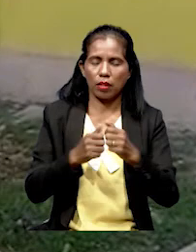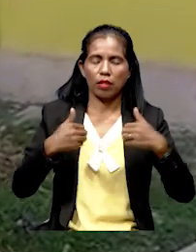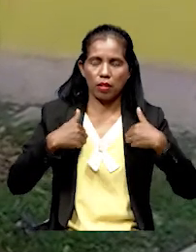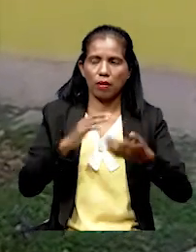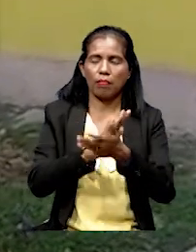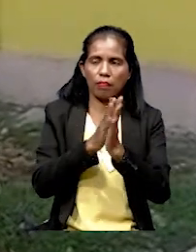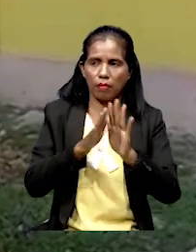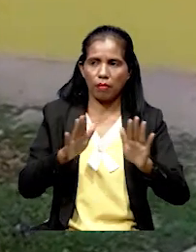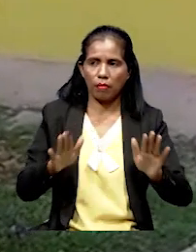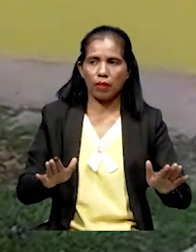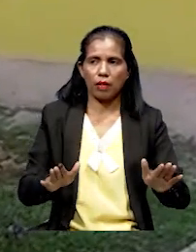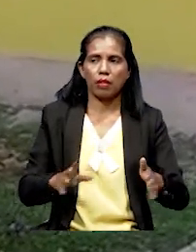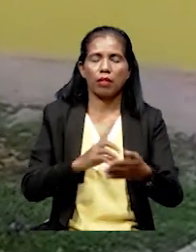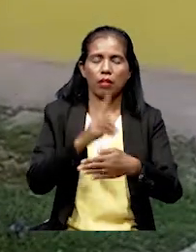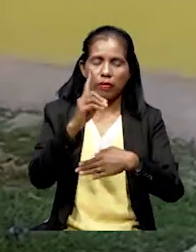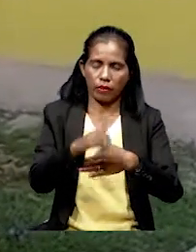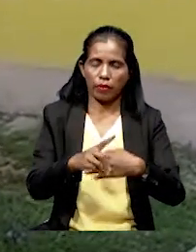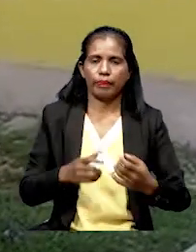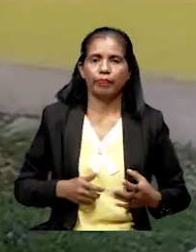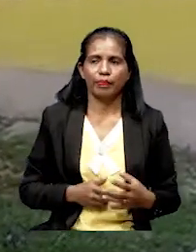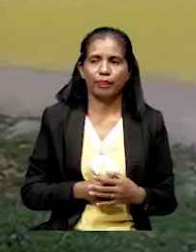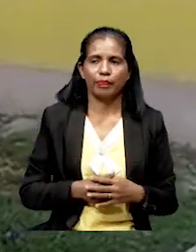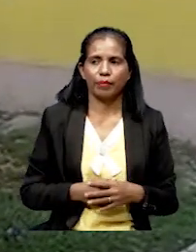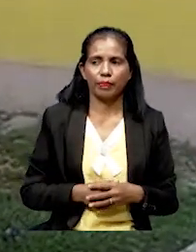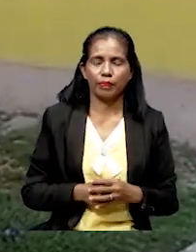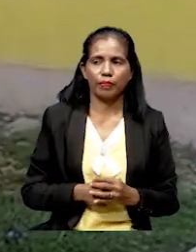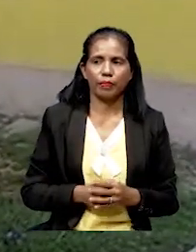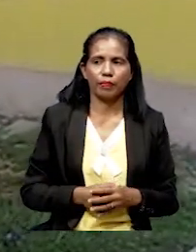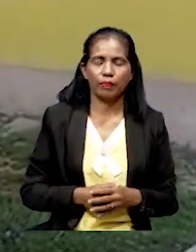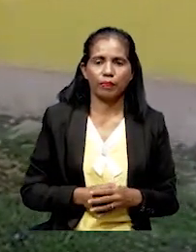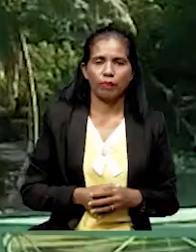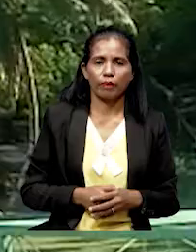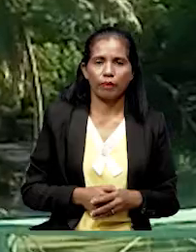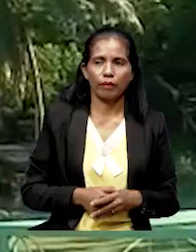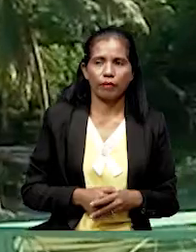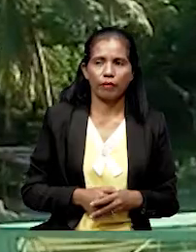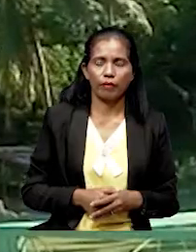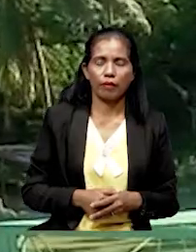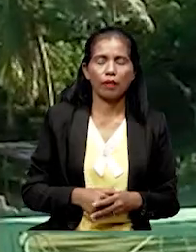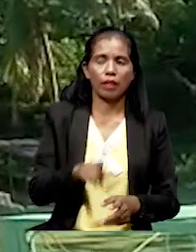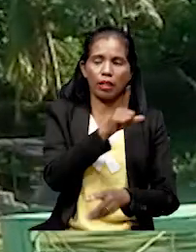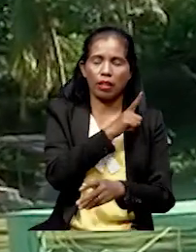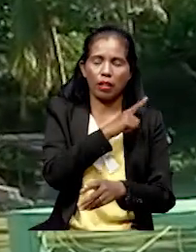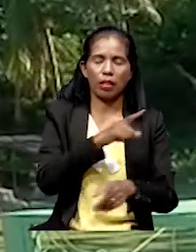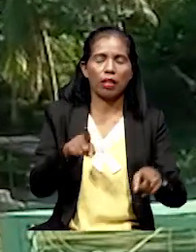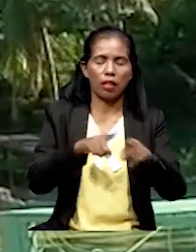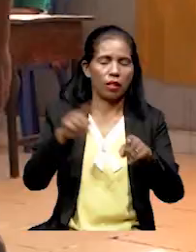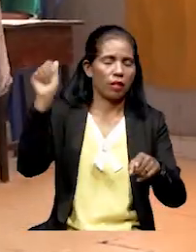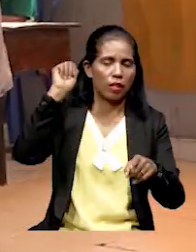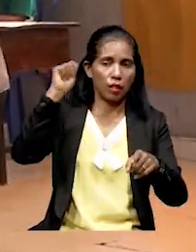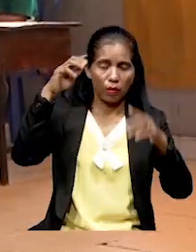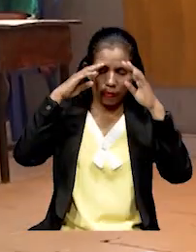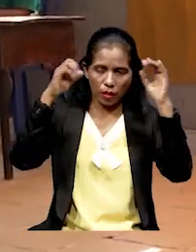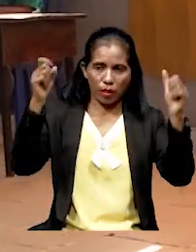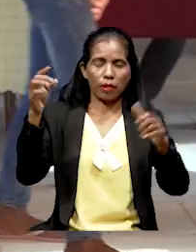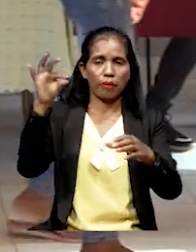e desenvolvimento que tinha dado. Antes de nós, Lerianan Timur, nós éramos candidato a presidente da República e eleição primeira